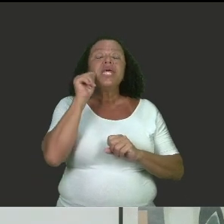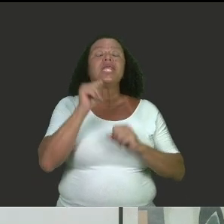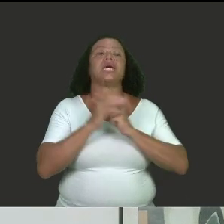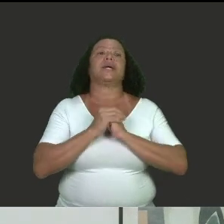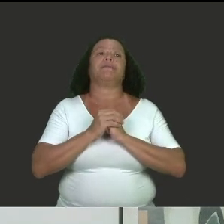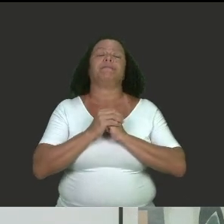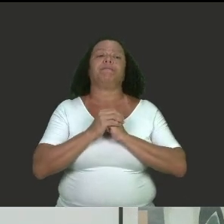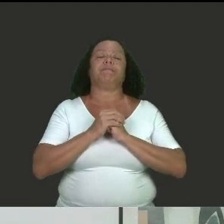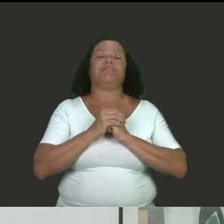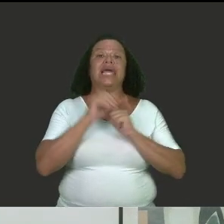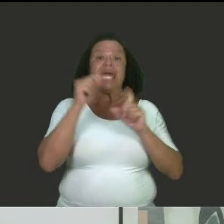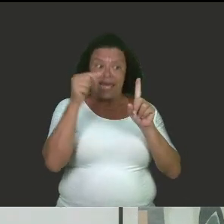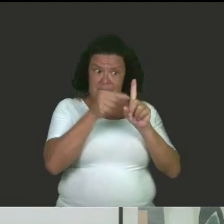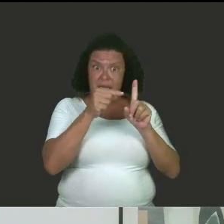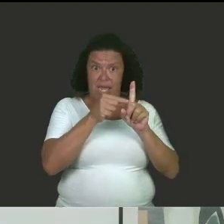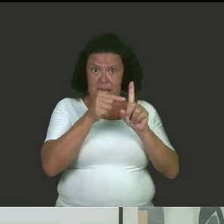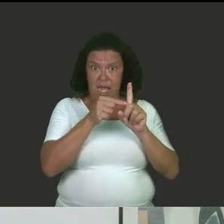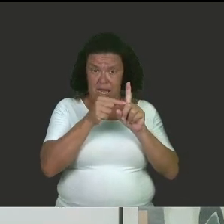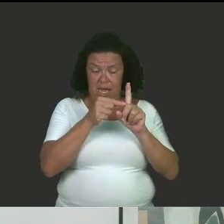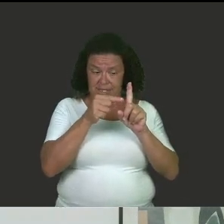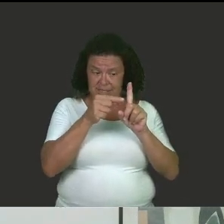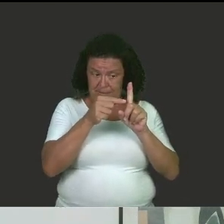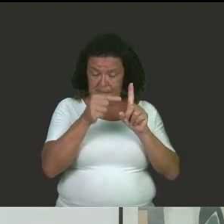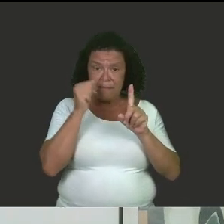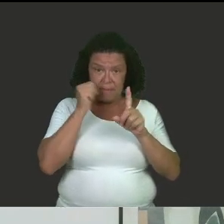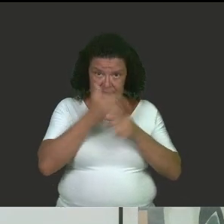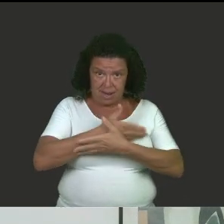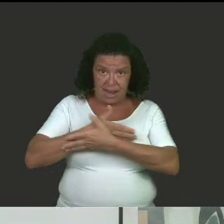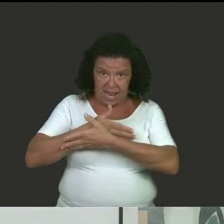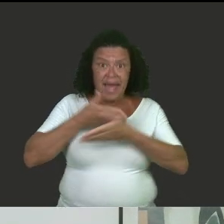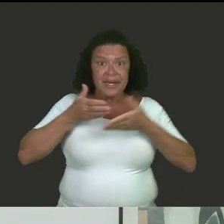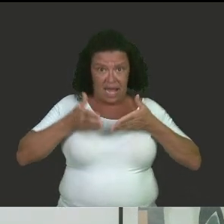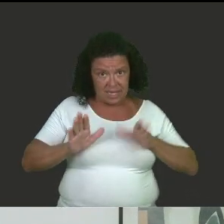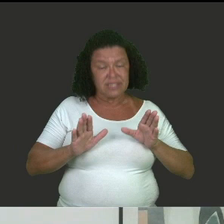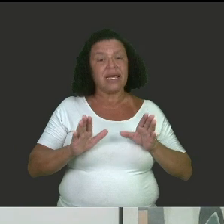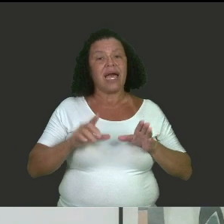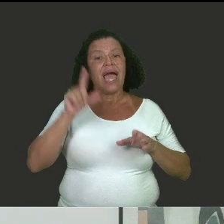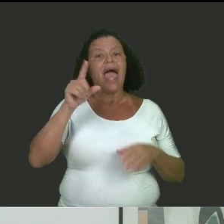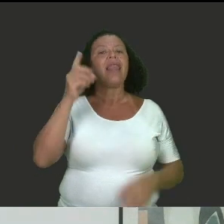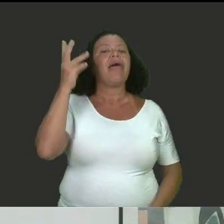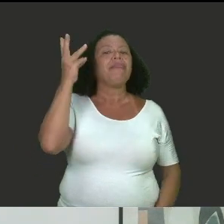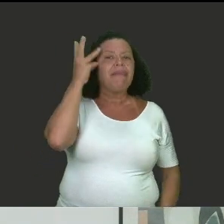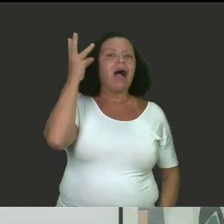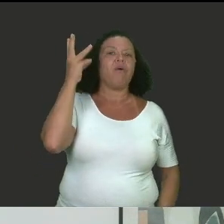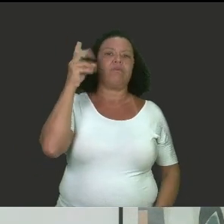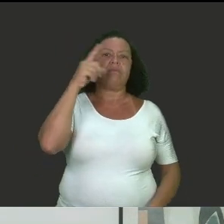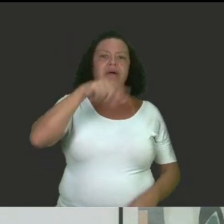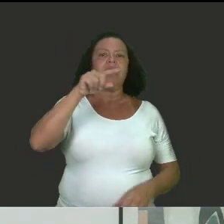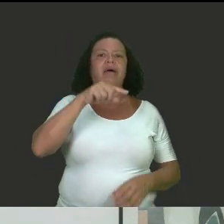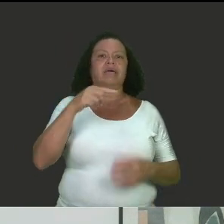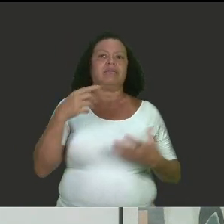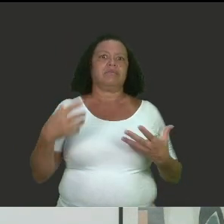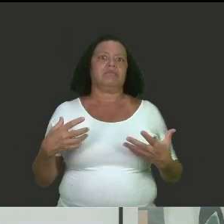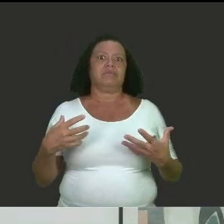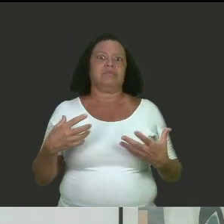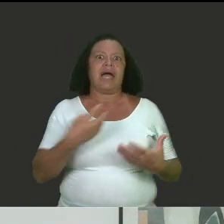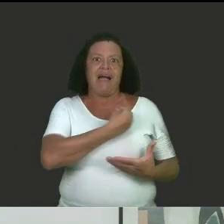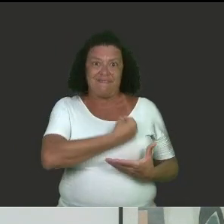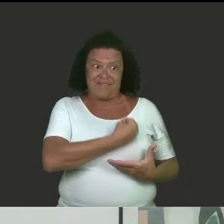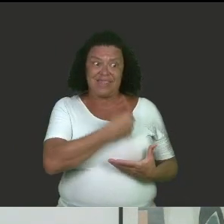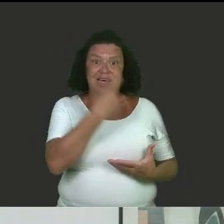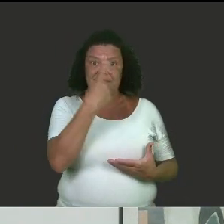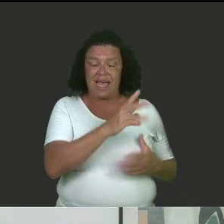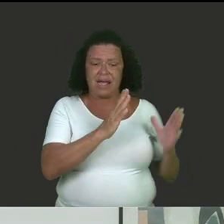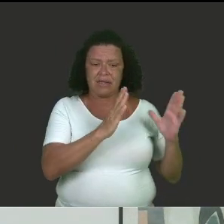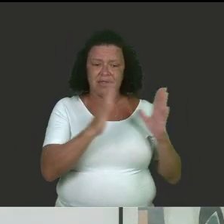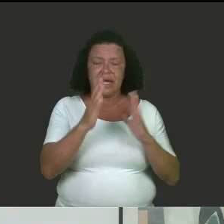essa neném, quando nascesse, ela ia nascer com síndrome de Down e que a expectativa de vida dela era de 12